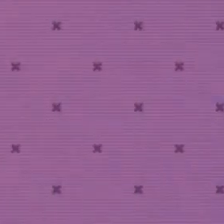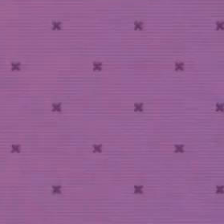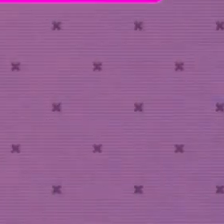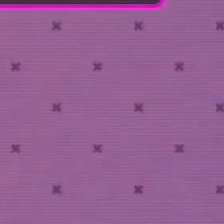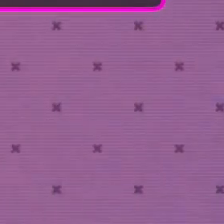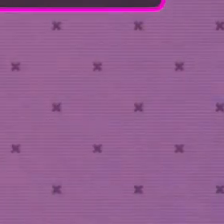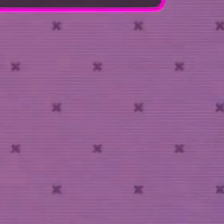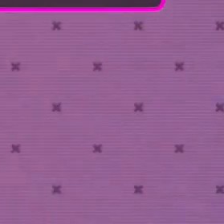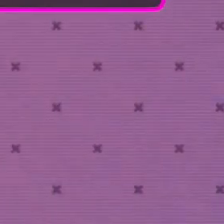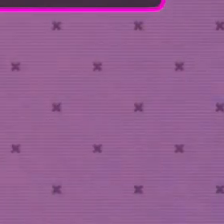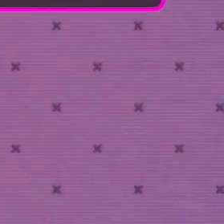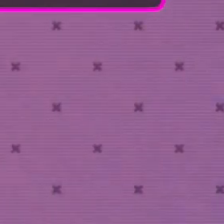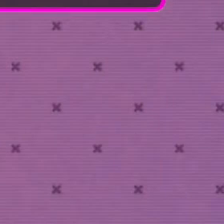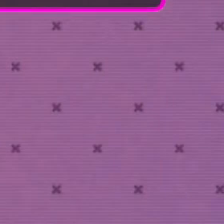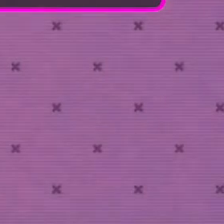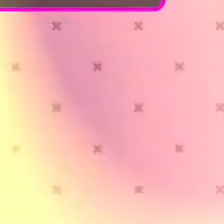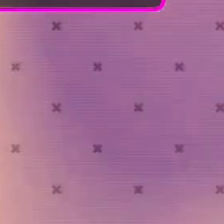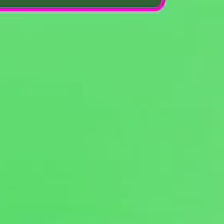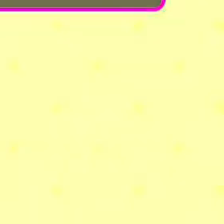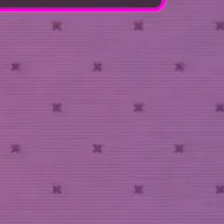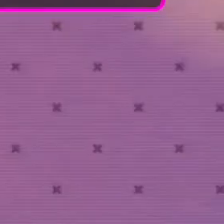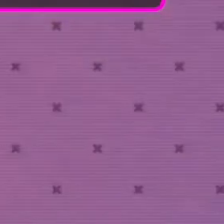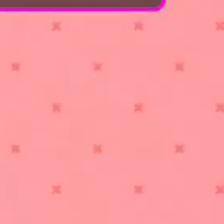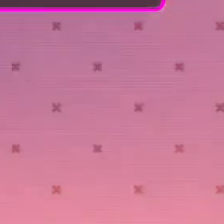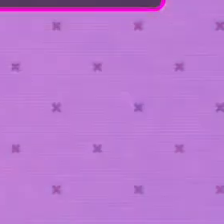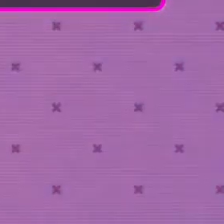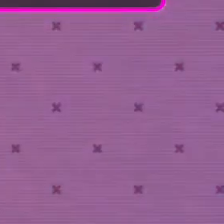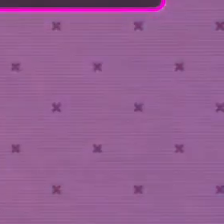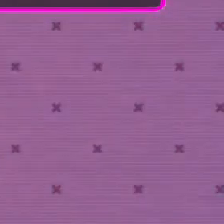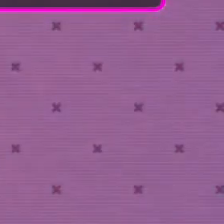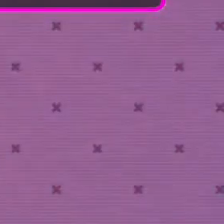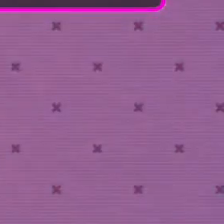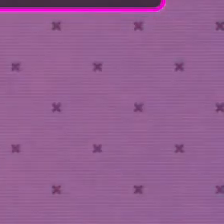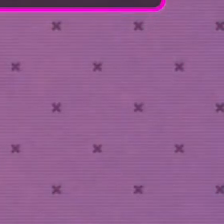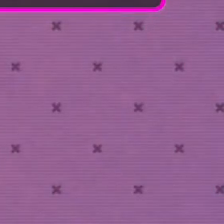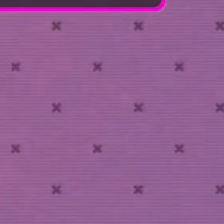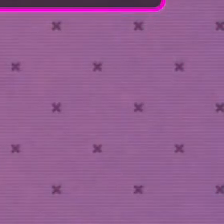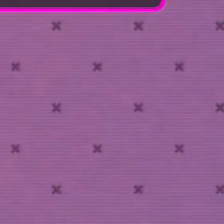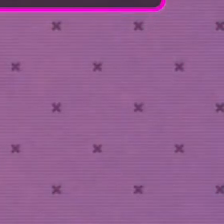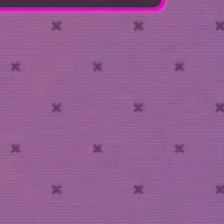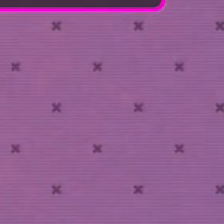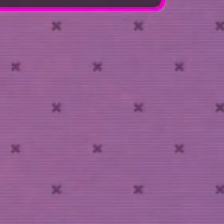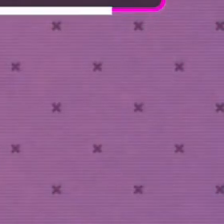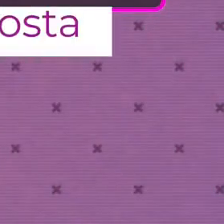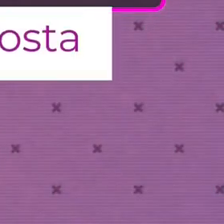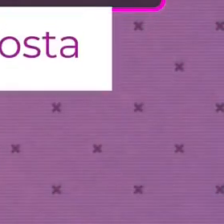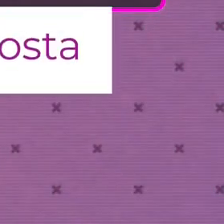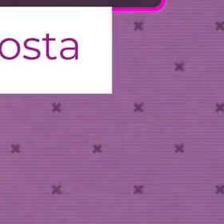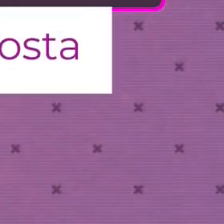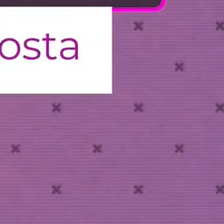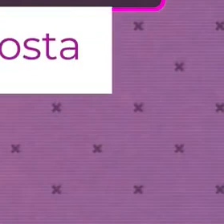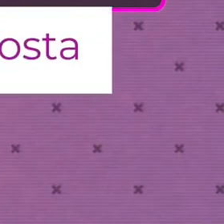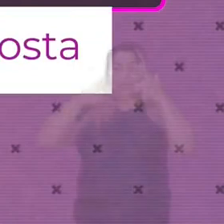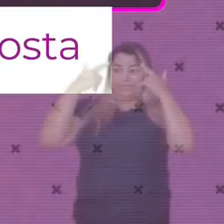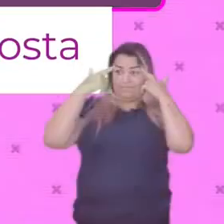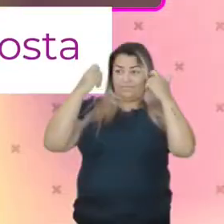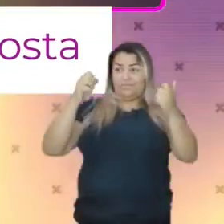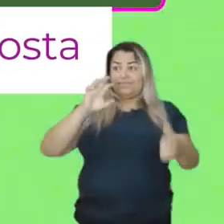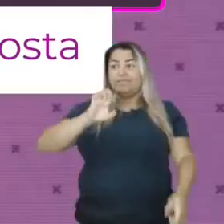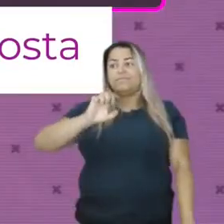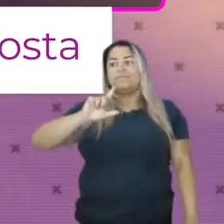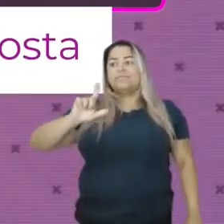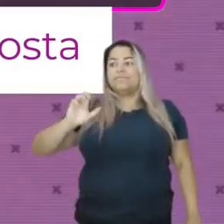Nesta quinta-feira, você acompanha a segunda parte da aula sobre os programas de transferência de renda e enfrentamento à violência, com Erin